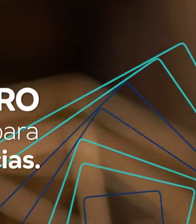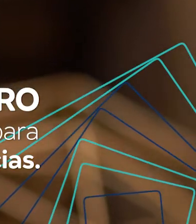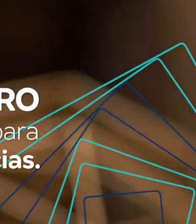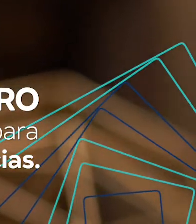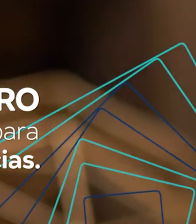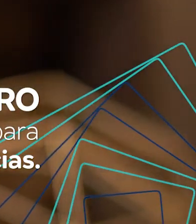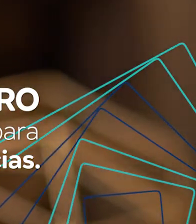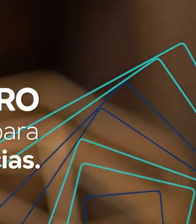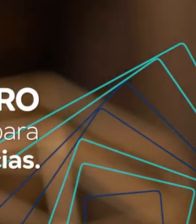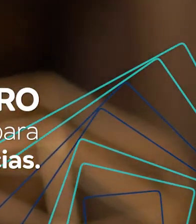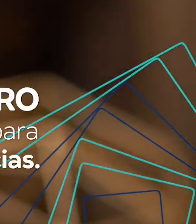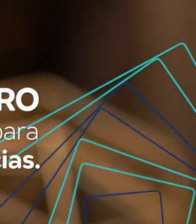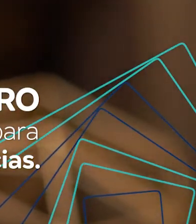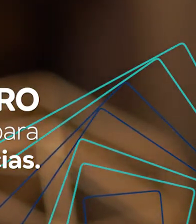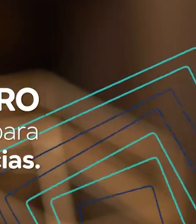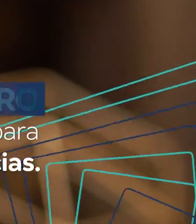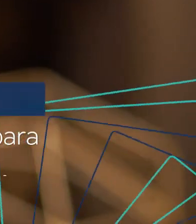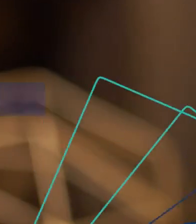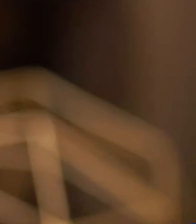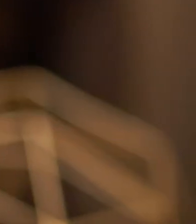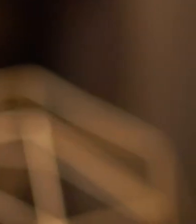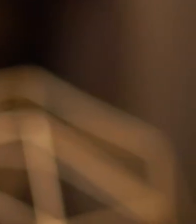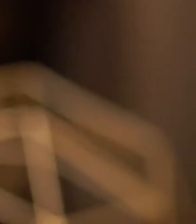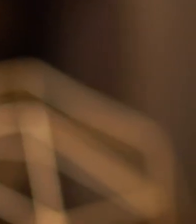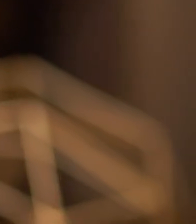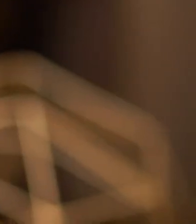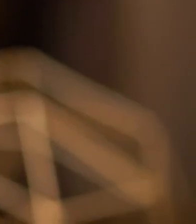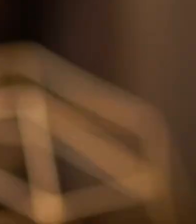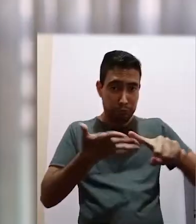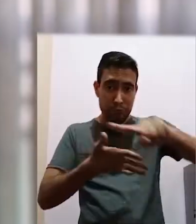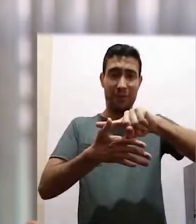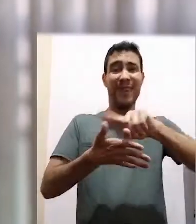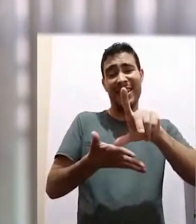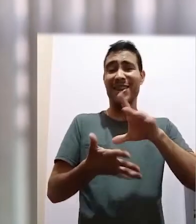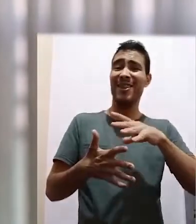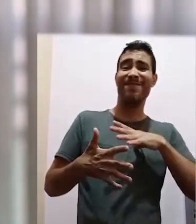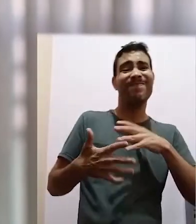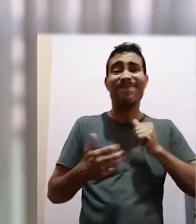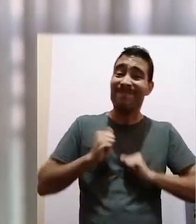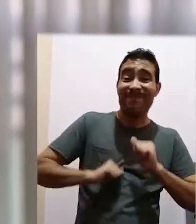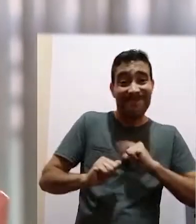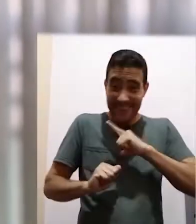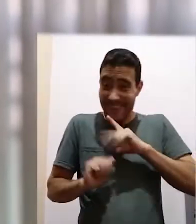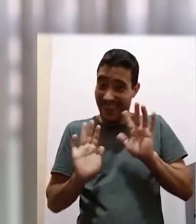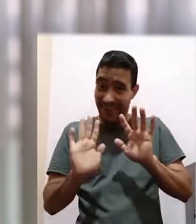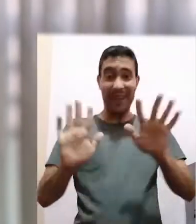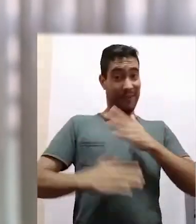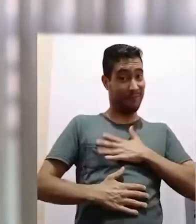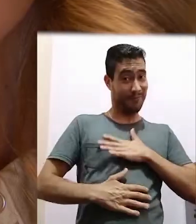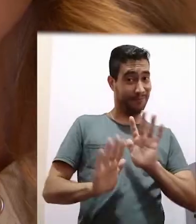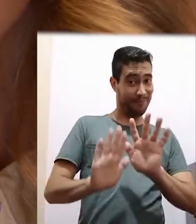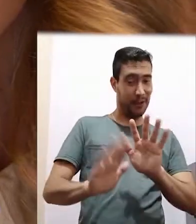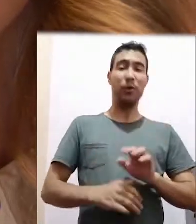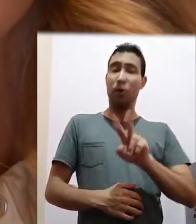Às vezes, independência é demais para a gente determinar o nosso próprio processo de aprendizagem pode gerar uma certa ansiedade. Mas